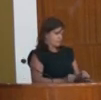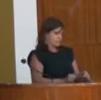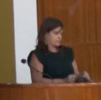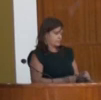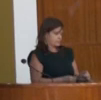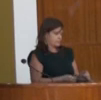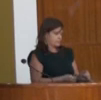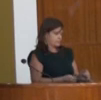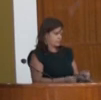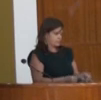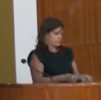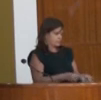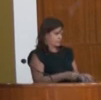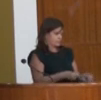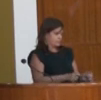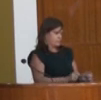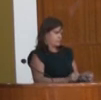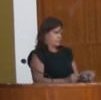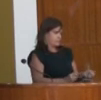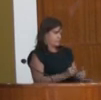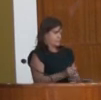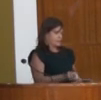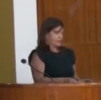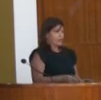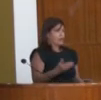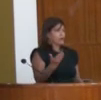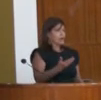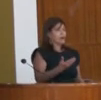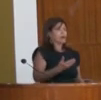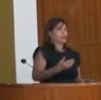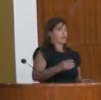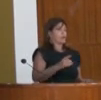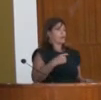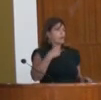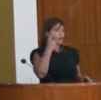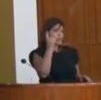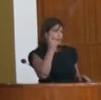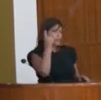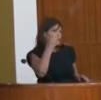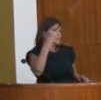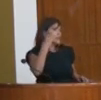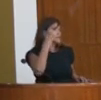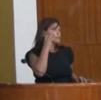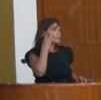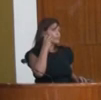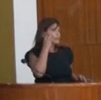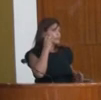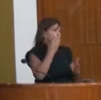Convido, passo a palavra para o deputado Munir, por favor.